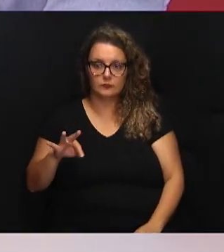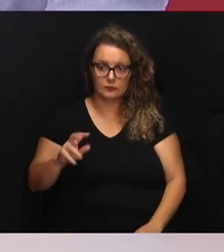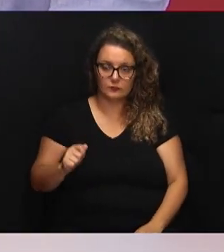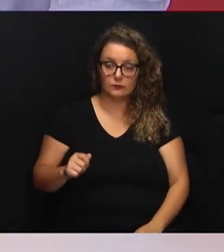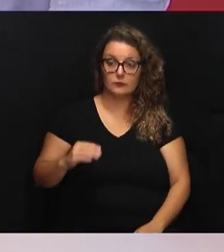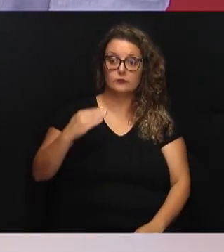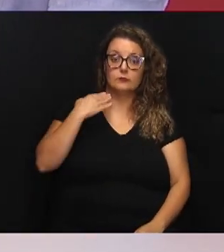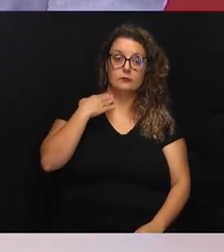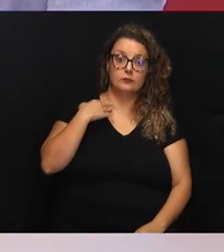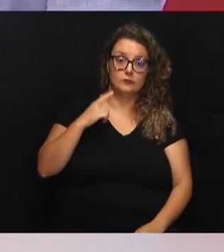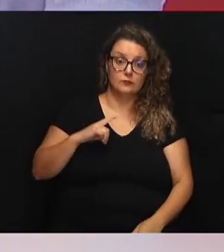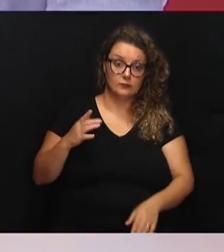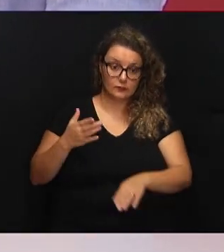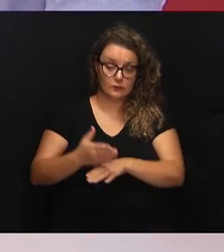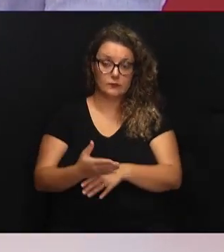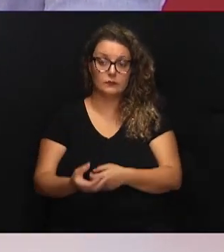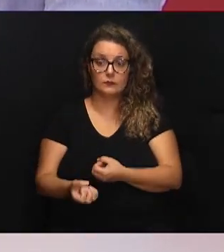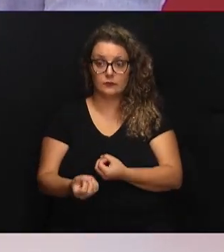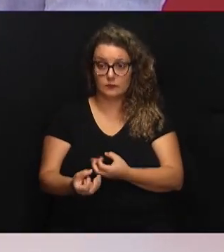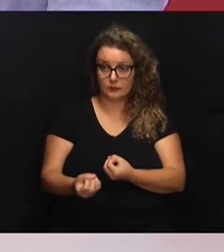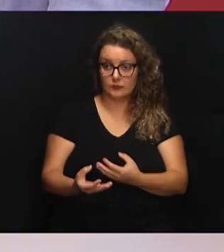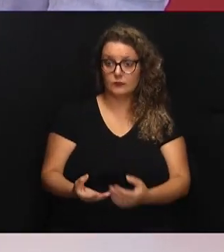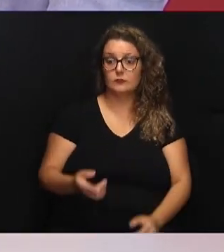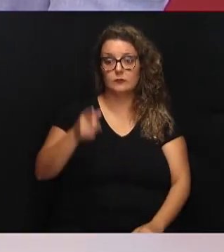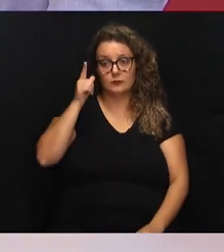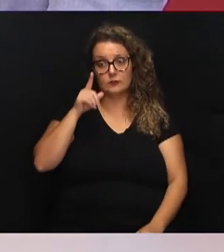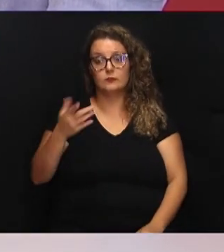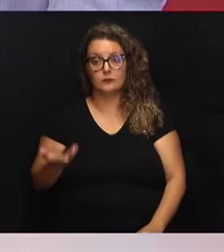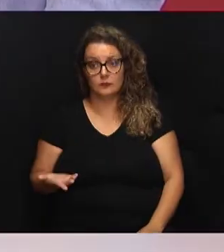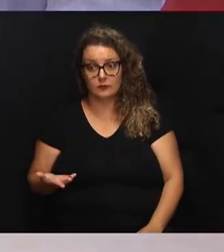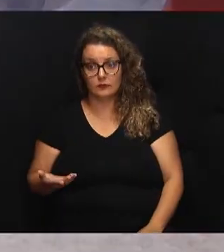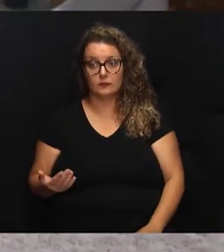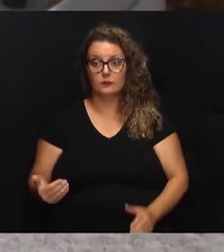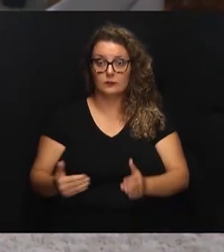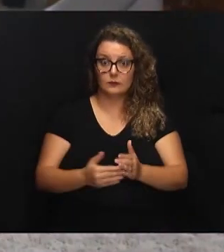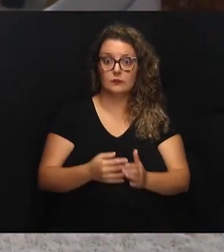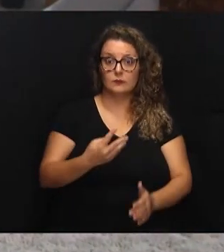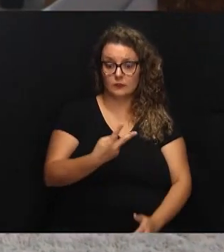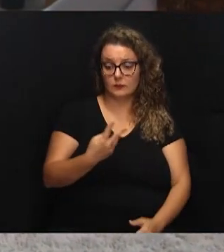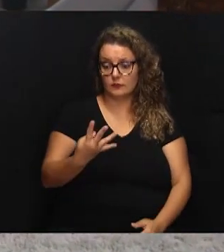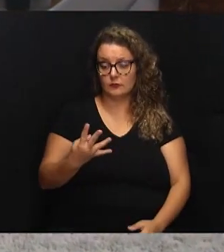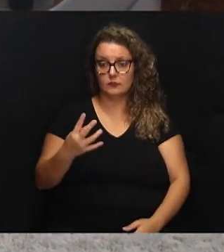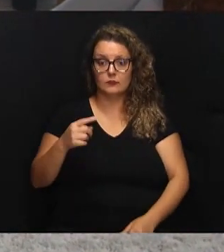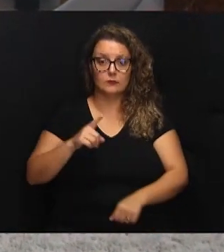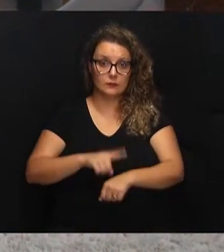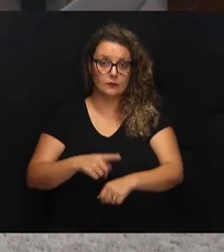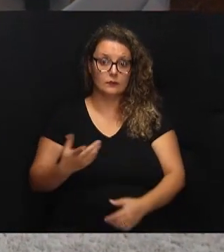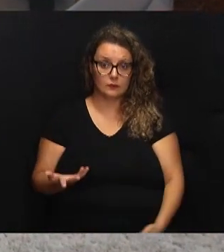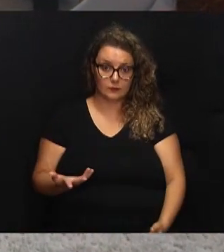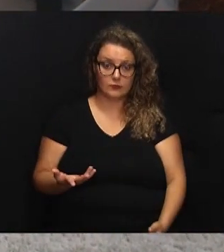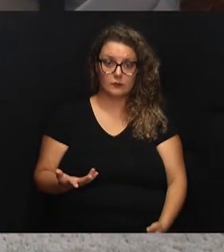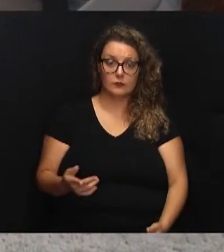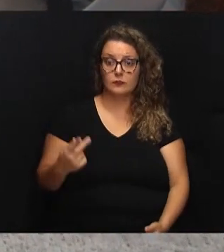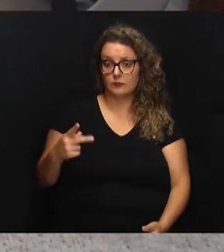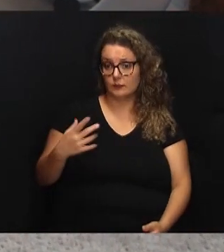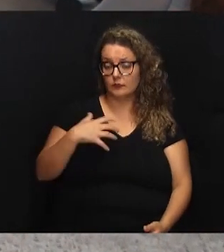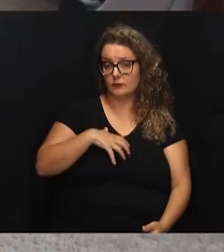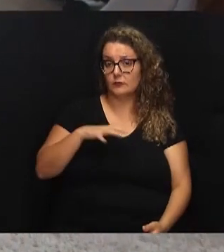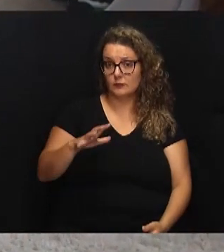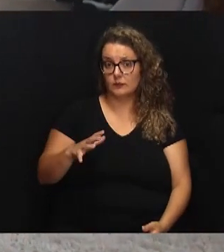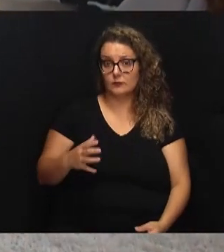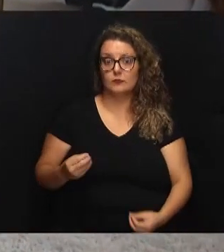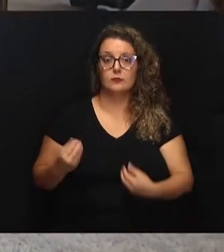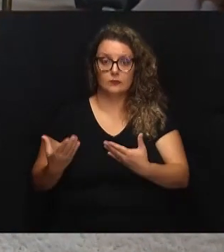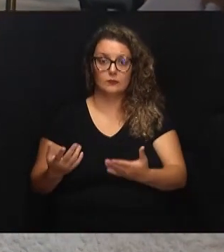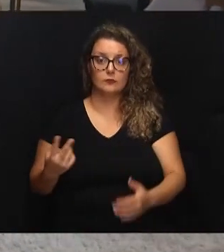banco vai ter acesso a essas informações e consegue enviar em até 24 horas uma proposta para ele, ó, dadas as suas condições, eu te dou